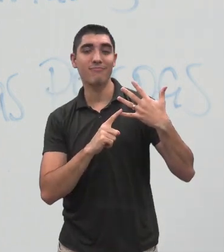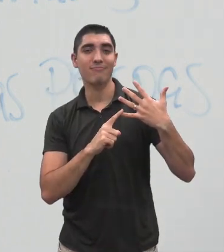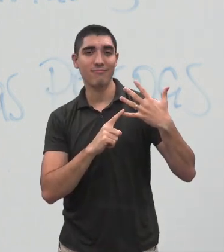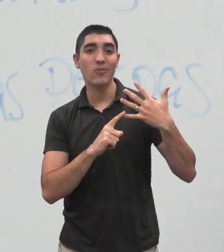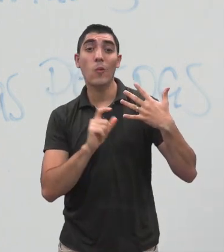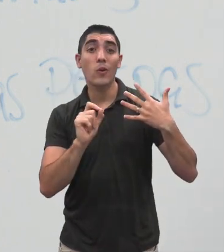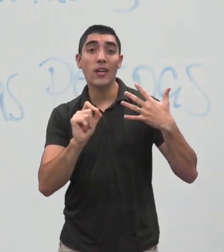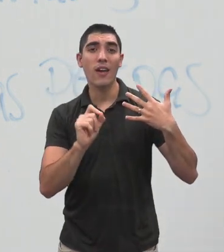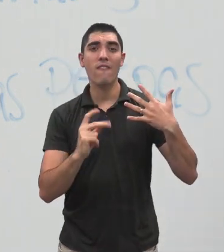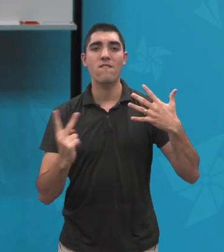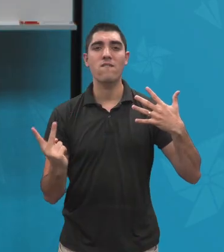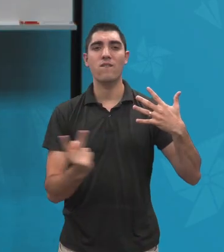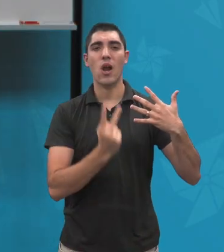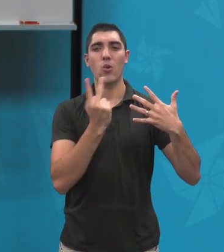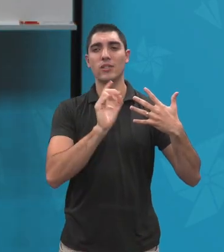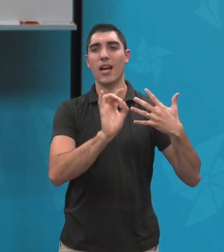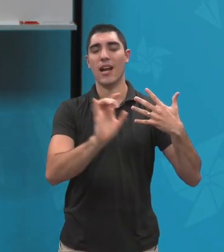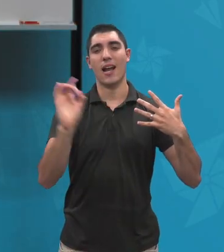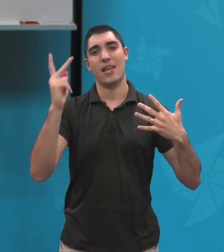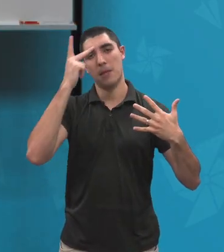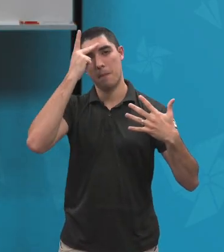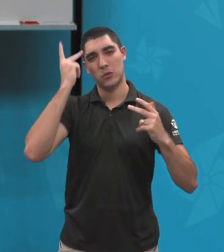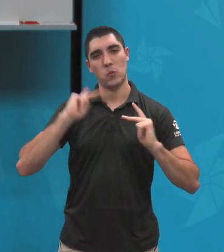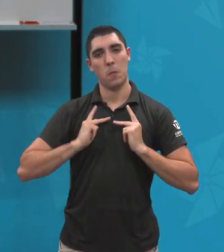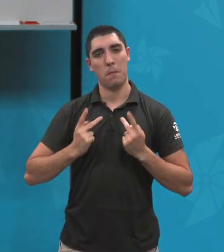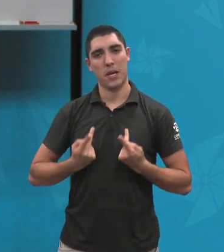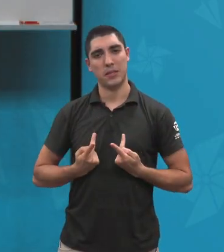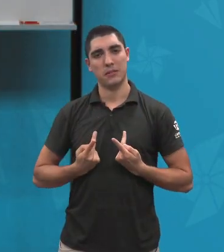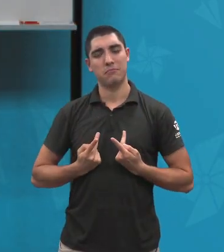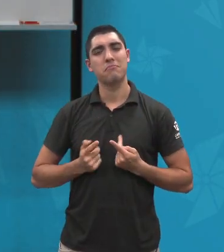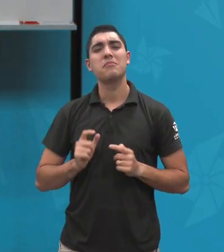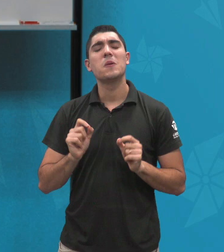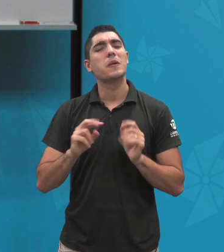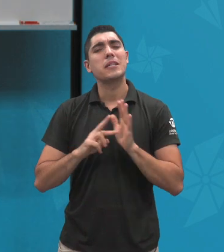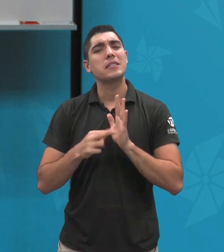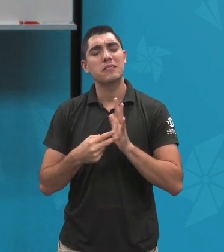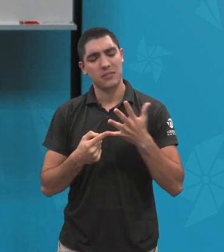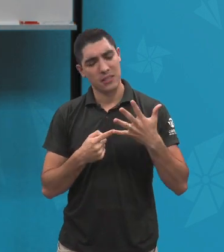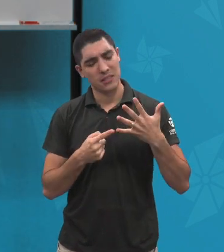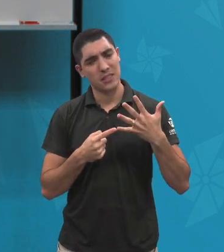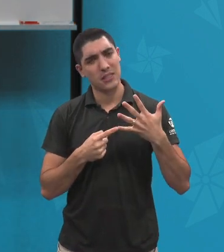pessoas. O que significa isso daí? Significa que